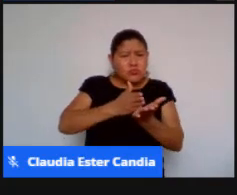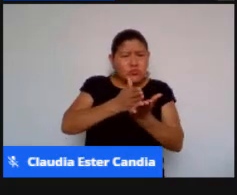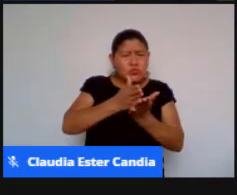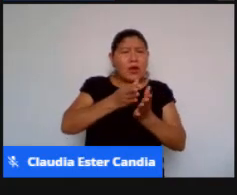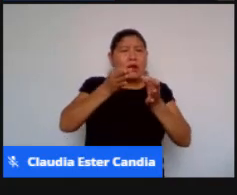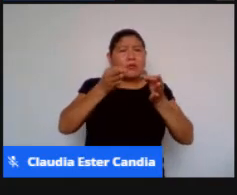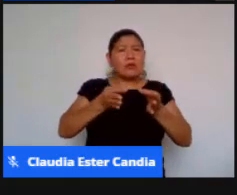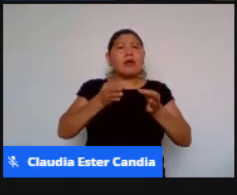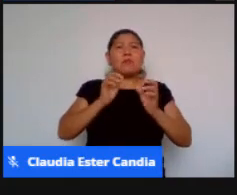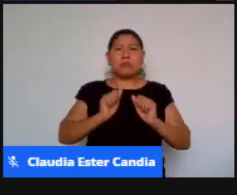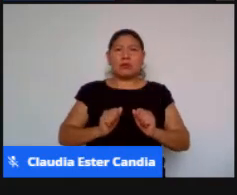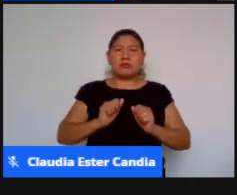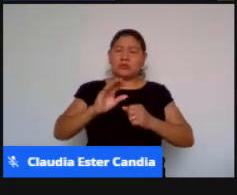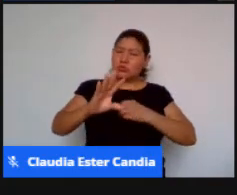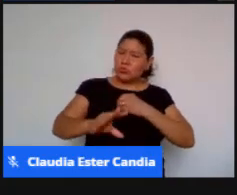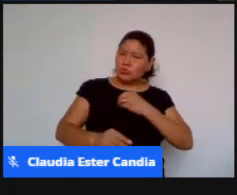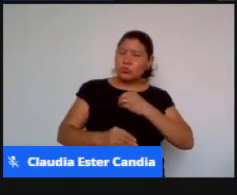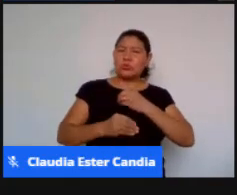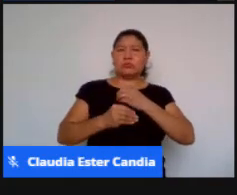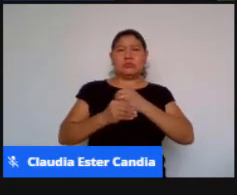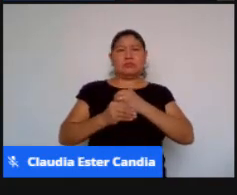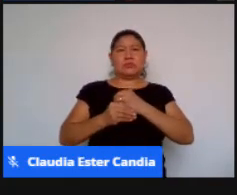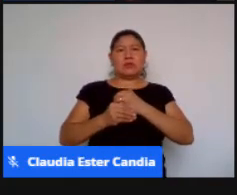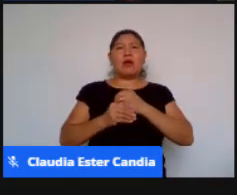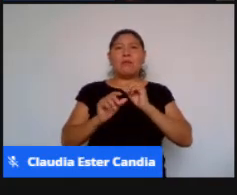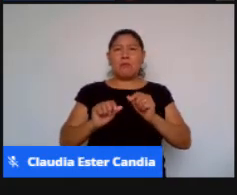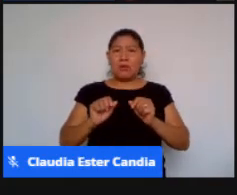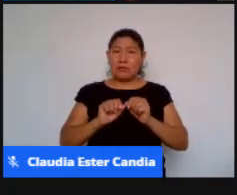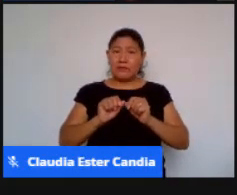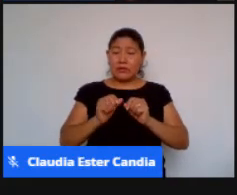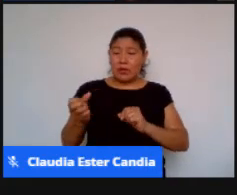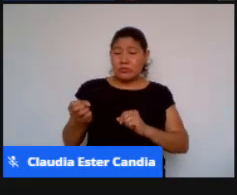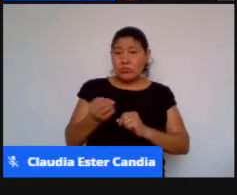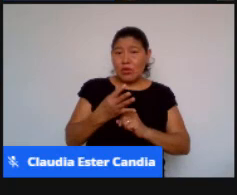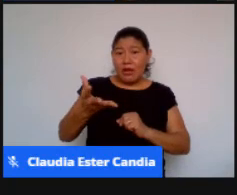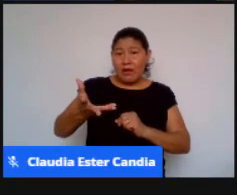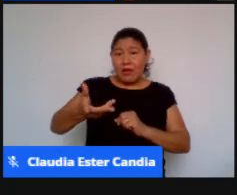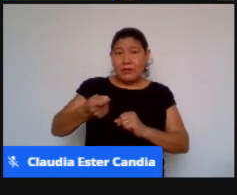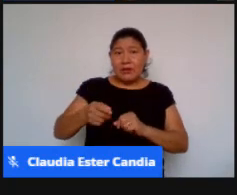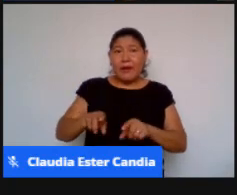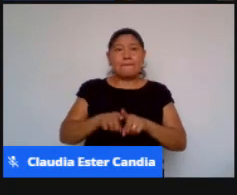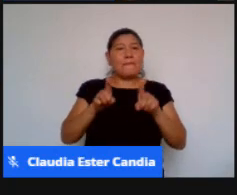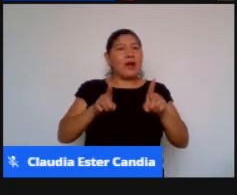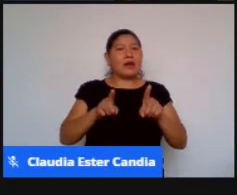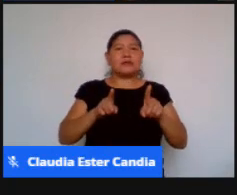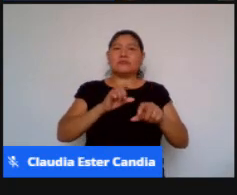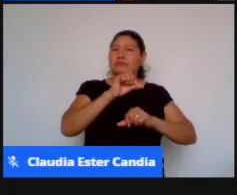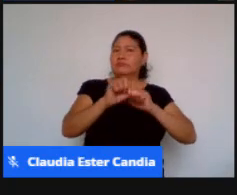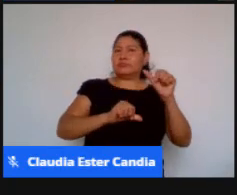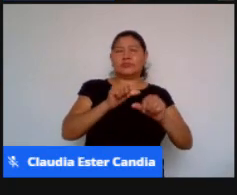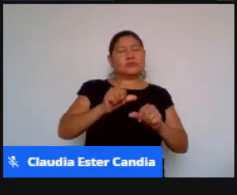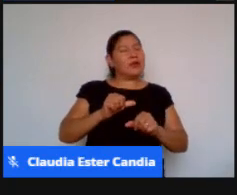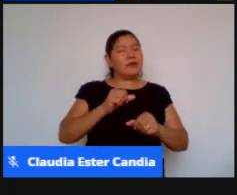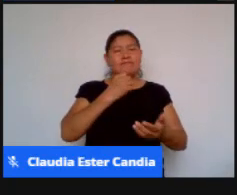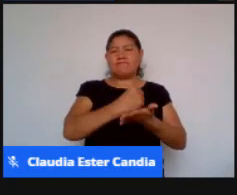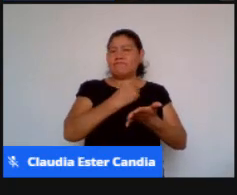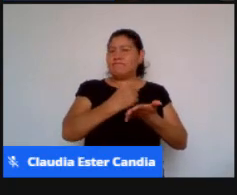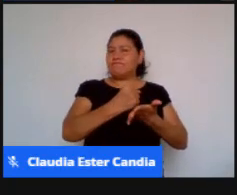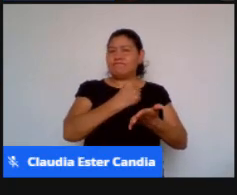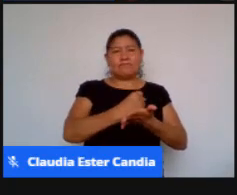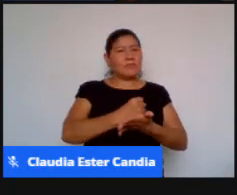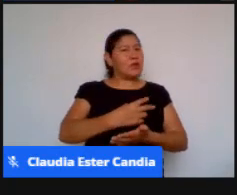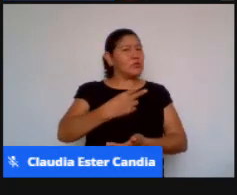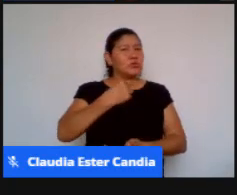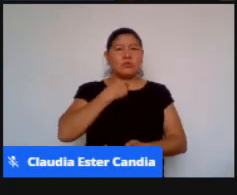né, complementar, pode criar uma outra habilidade, mas as habilidades da base a gente não pode modificar. O que tem